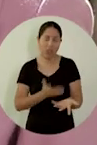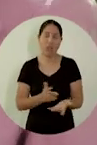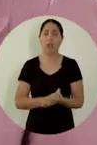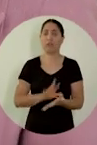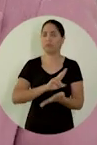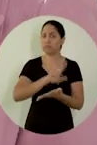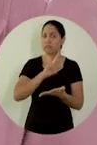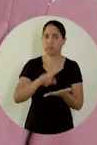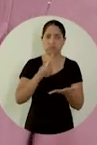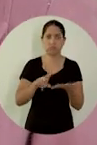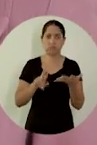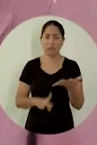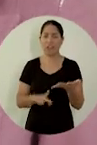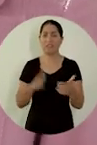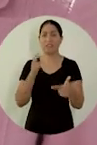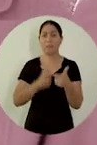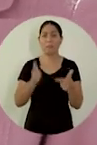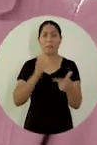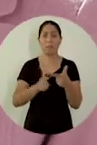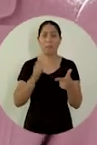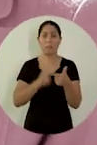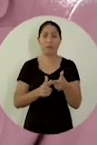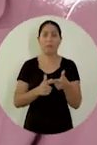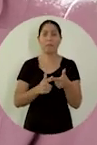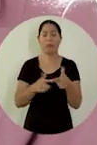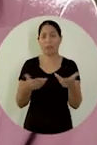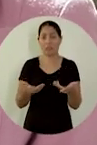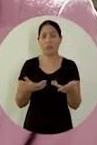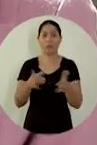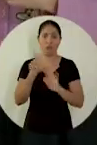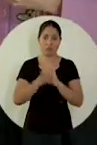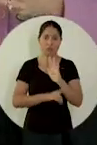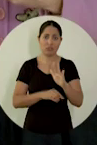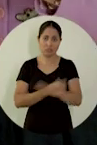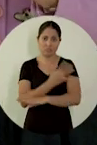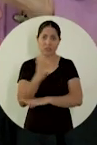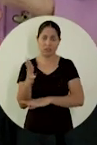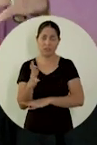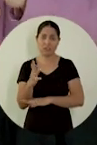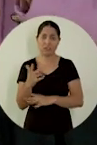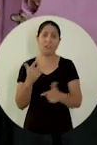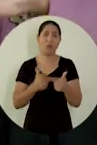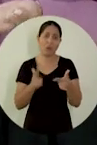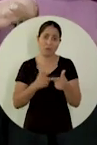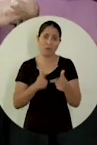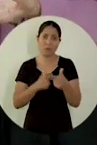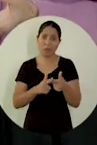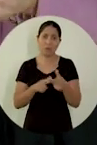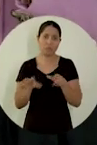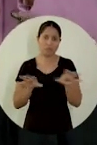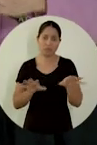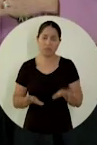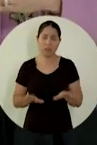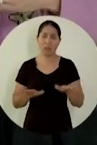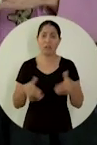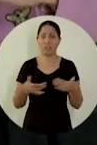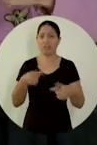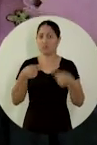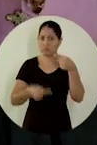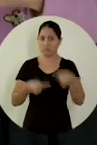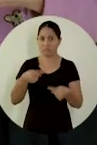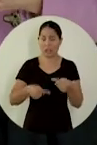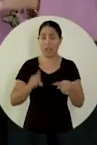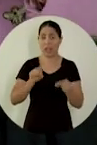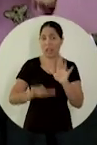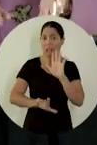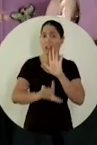eles chegam com uma deficiência muito grande de direito ambiental. E isso é muito danoso sob todos os aspectos, porque a discussão ela tem que ser